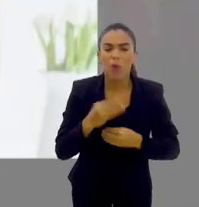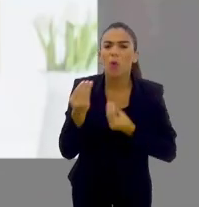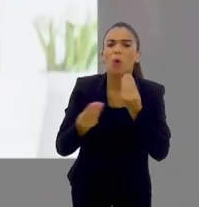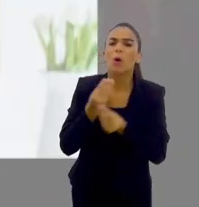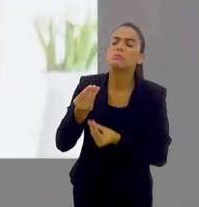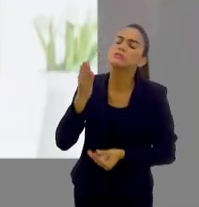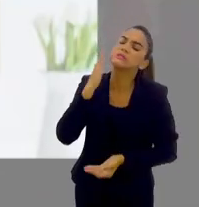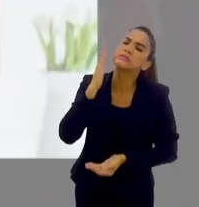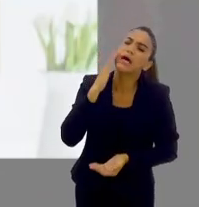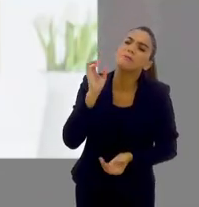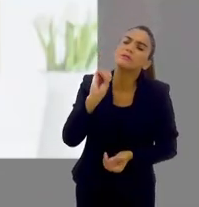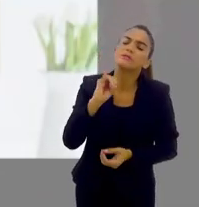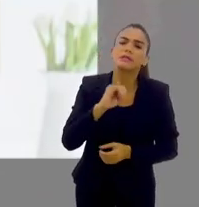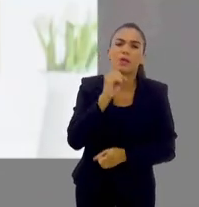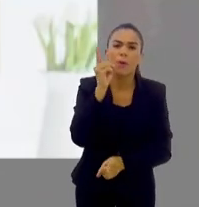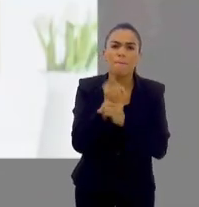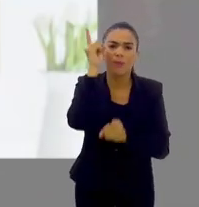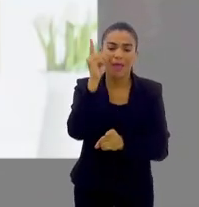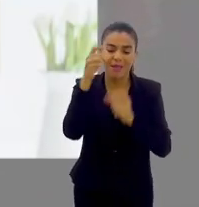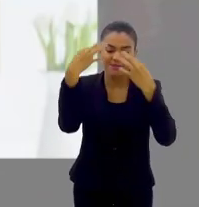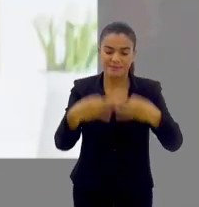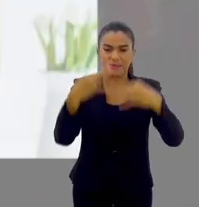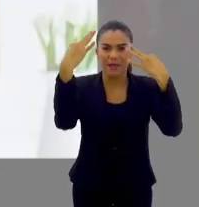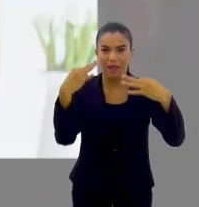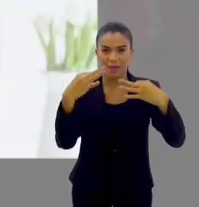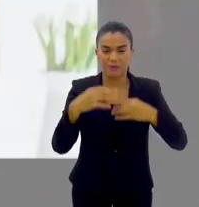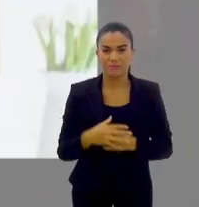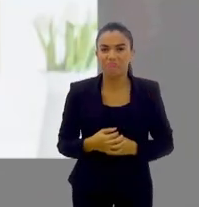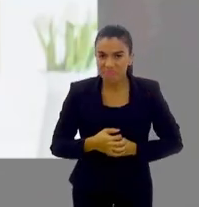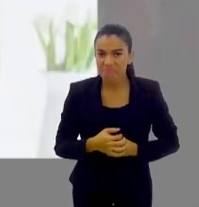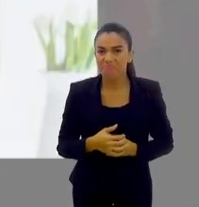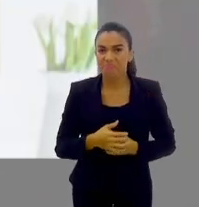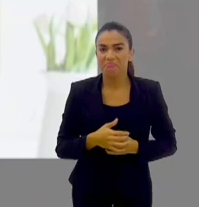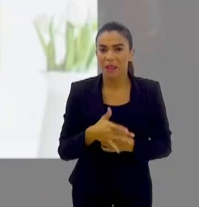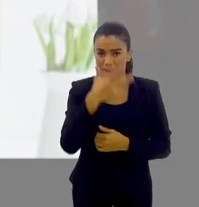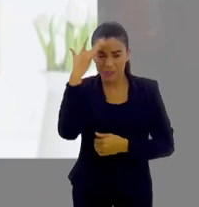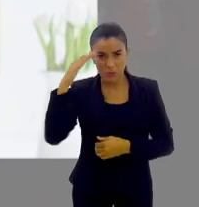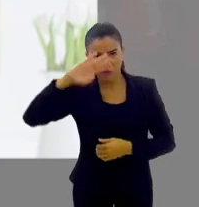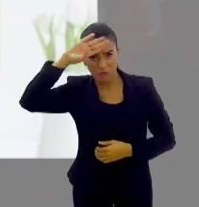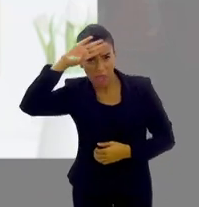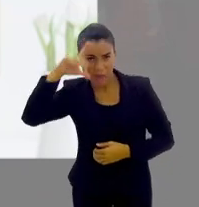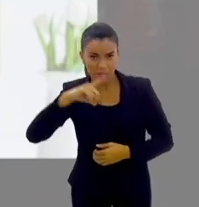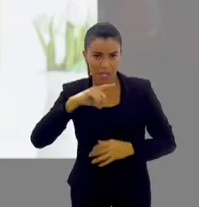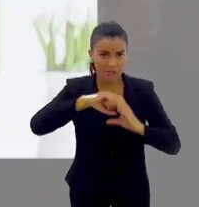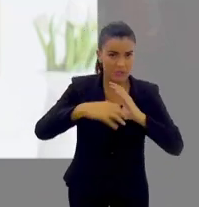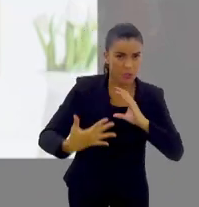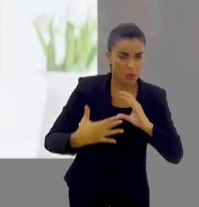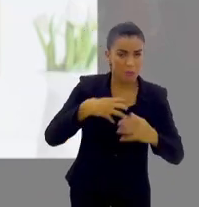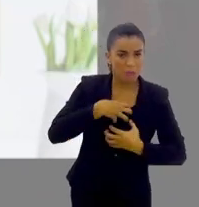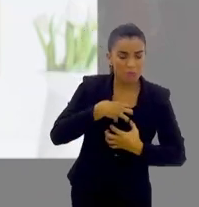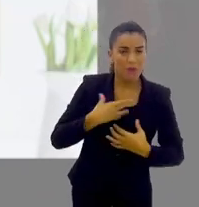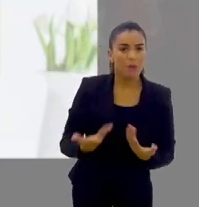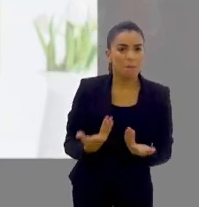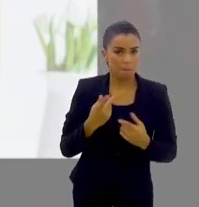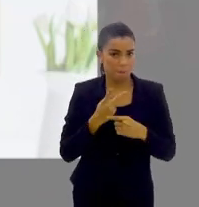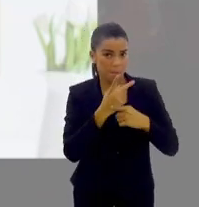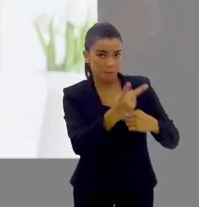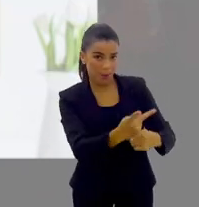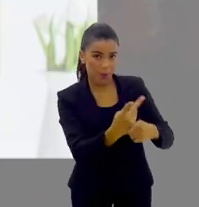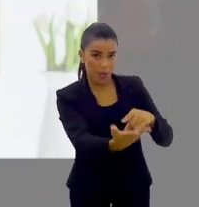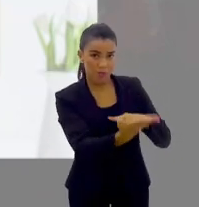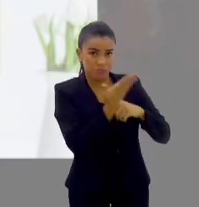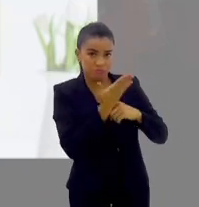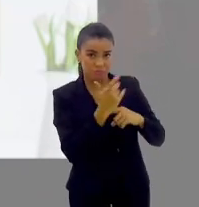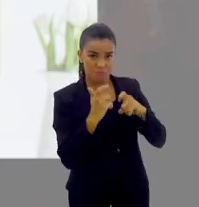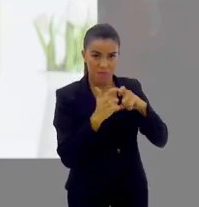né? Como que a gente sabe, assim, que o diagnóstico é certo, no caso, né? Pessoa sentiu, teve febre, teve algum sintoma, o que que deve fazer?